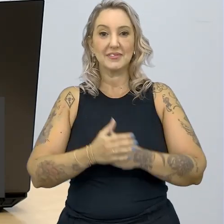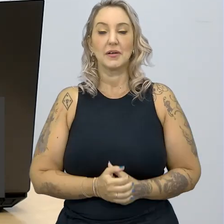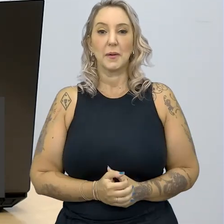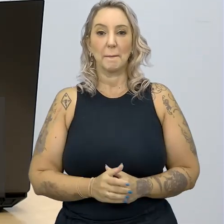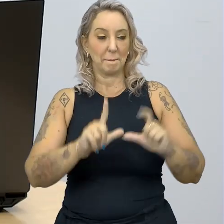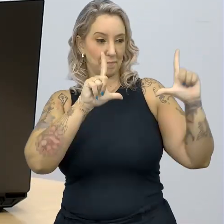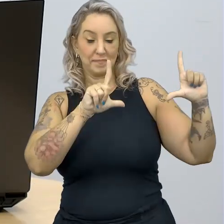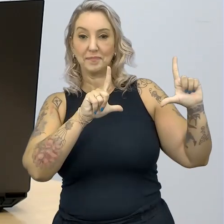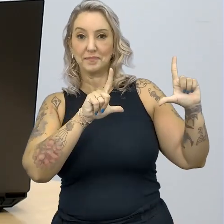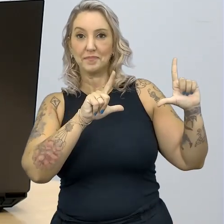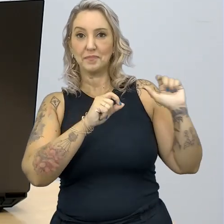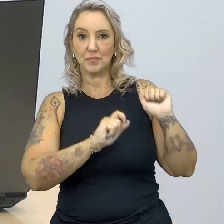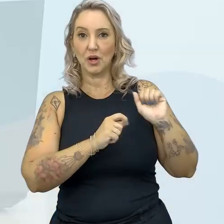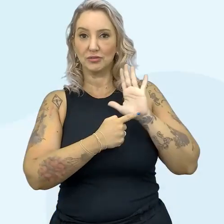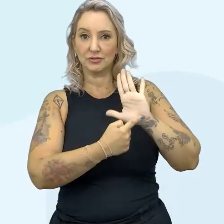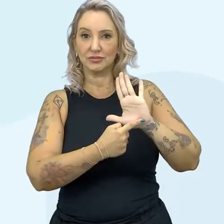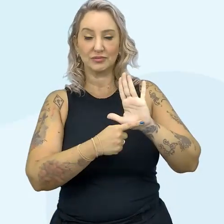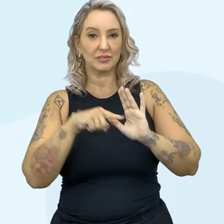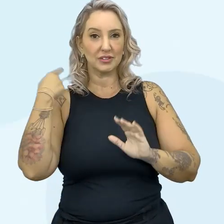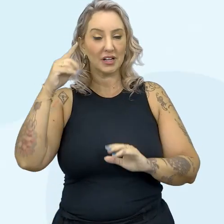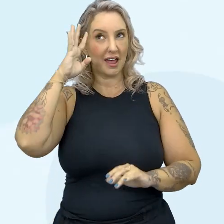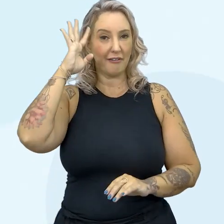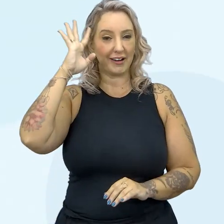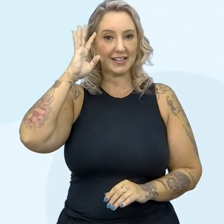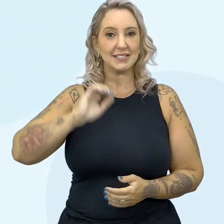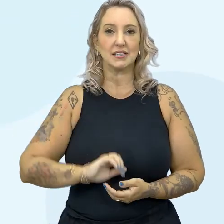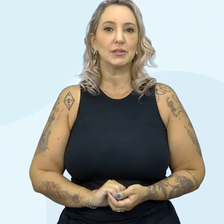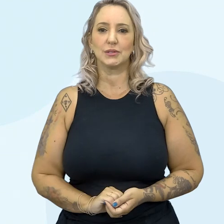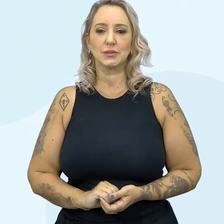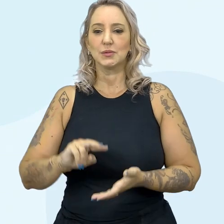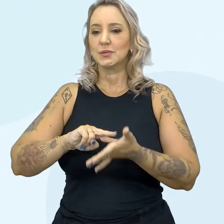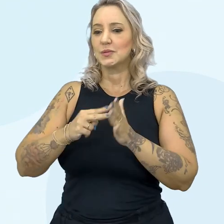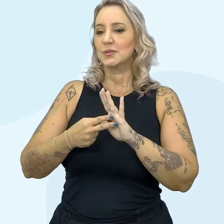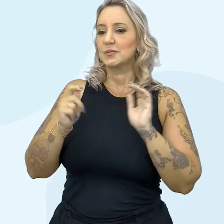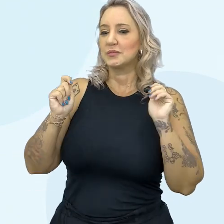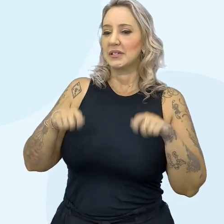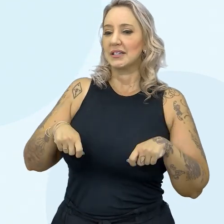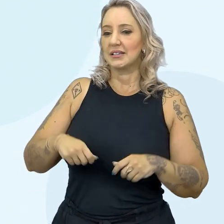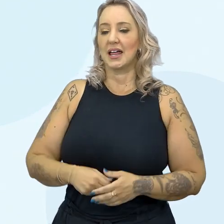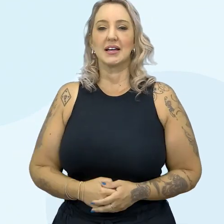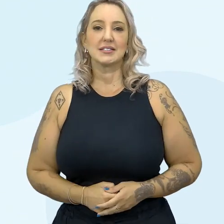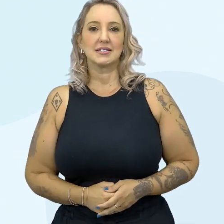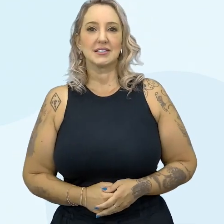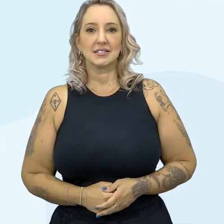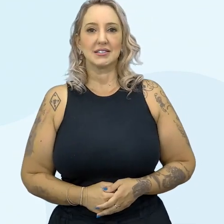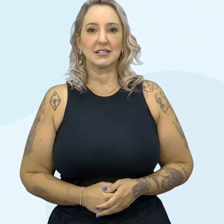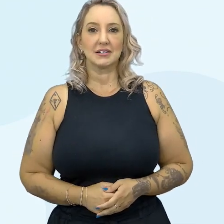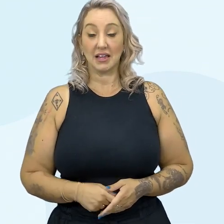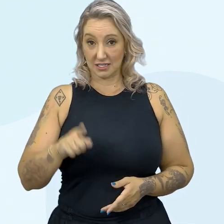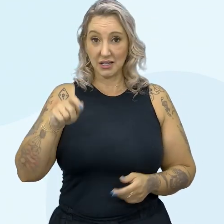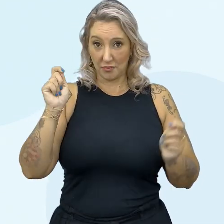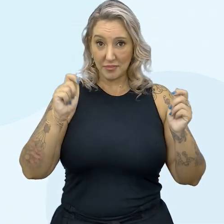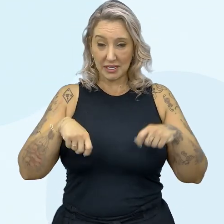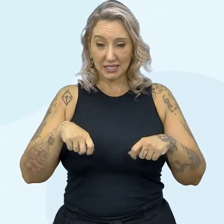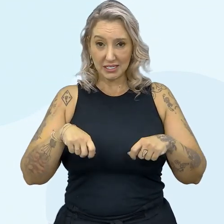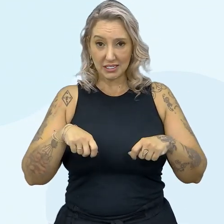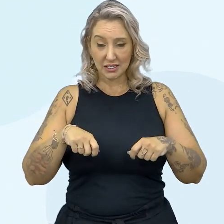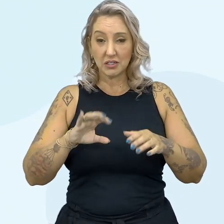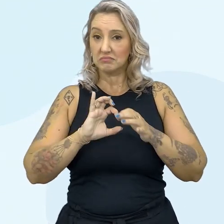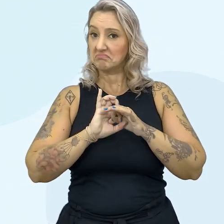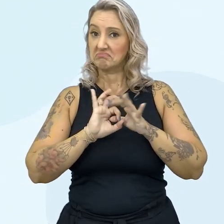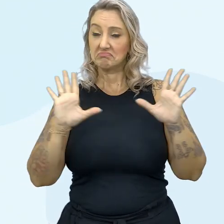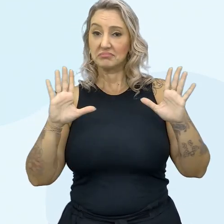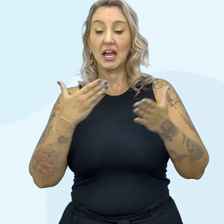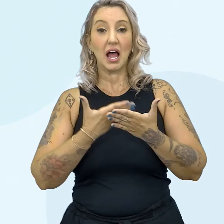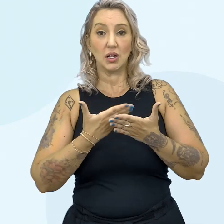a questão na tela e aí a gente vai fazer uma reflexão. Então, o que são essas habilidades? Essas habilidades, elas permitem que